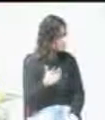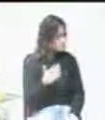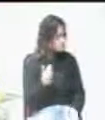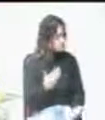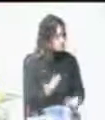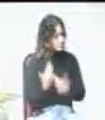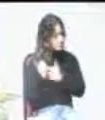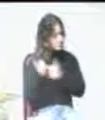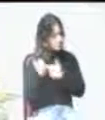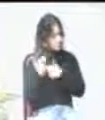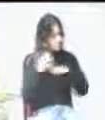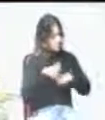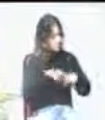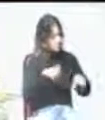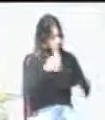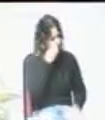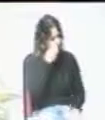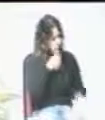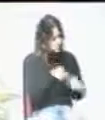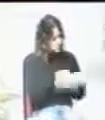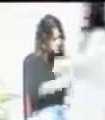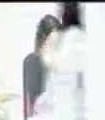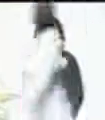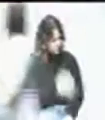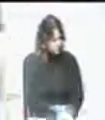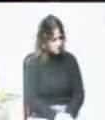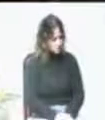nós, felizmente, tivemos mais.